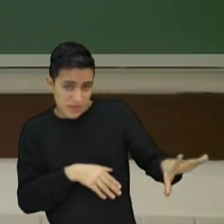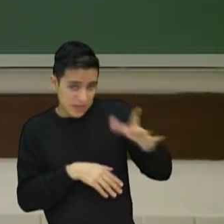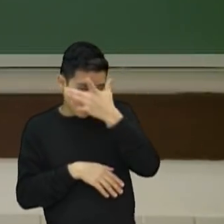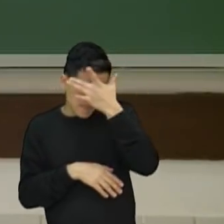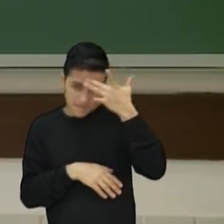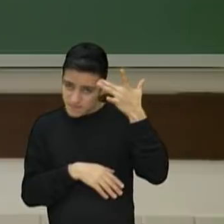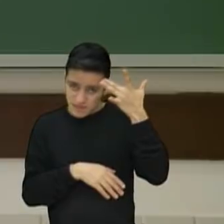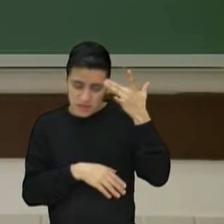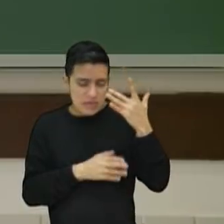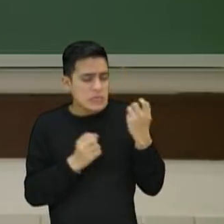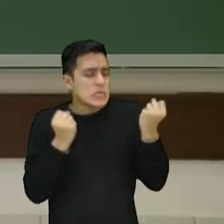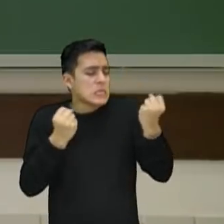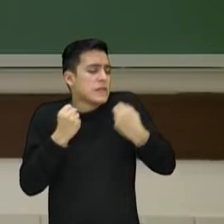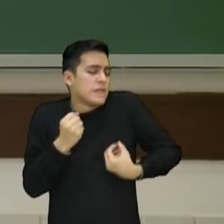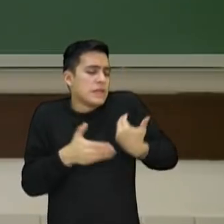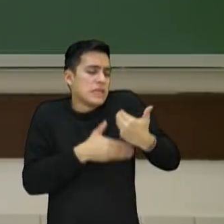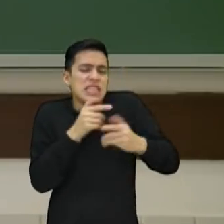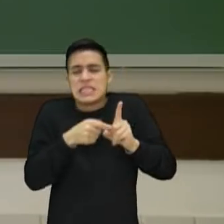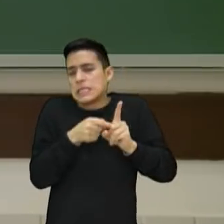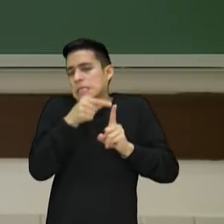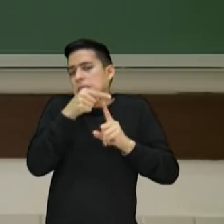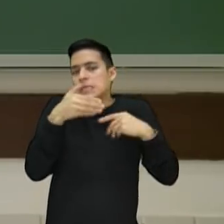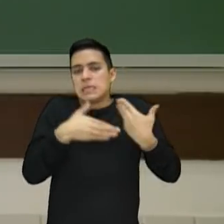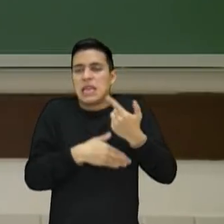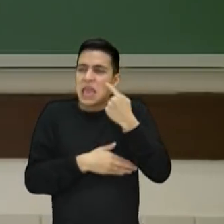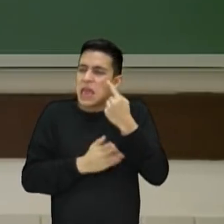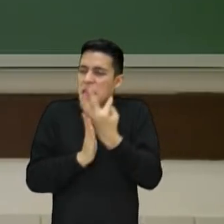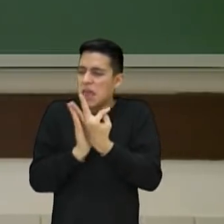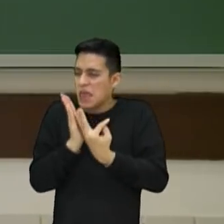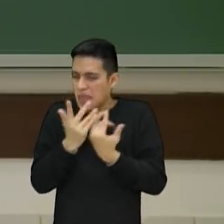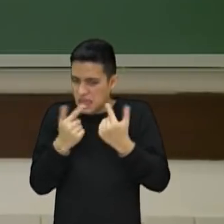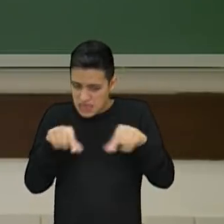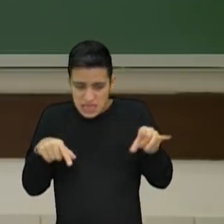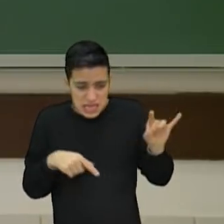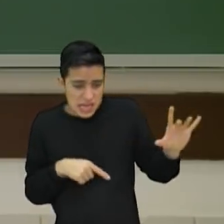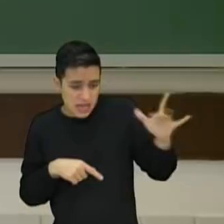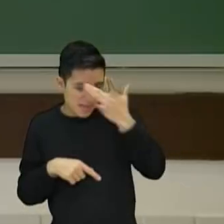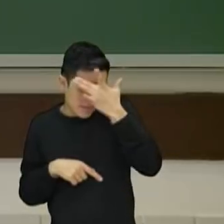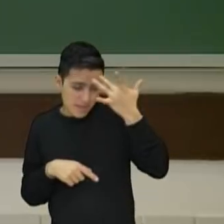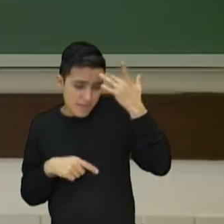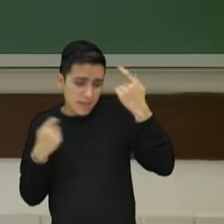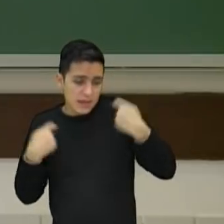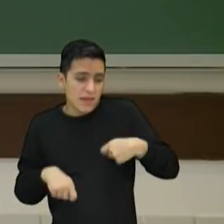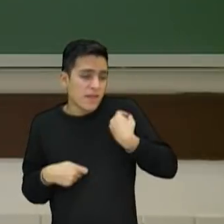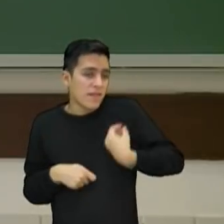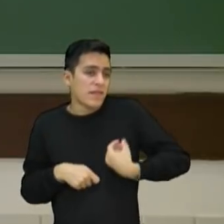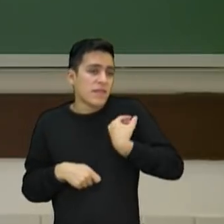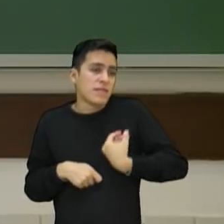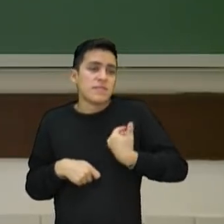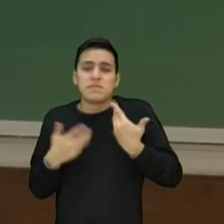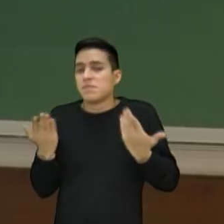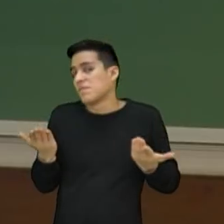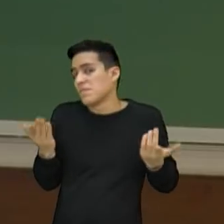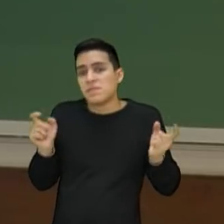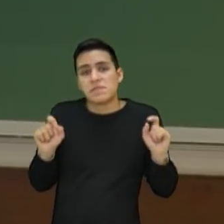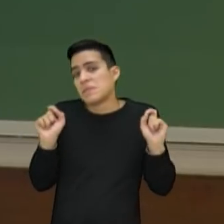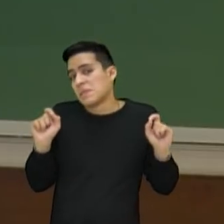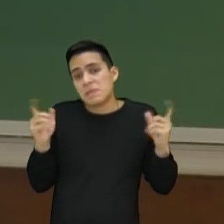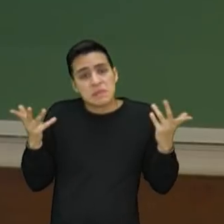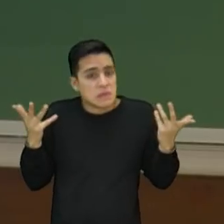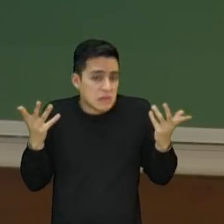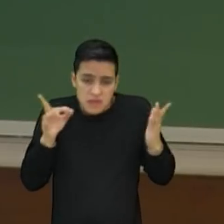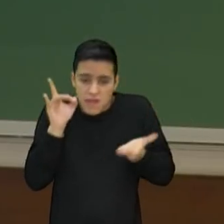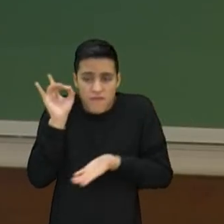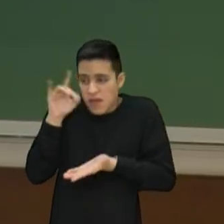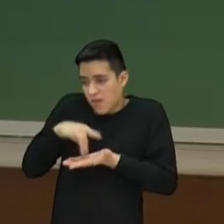Retiremos a palavra intensamente. Esse texto, fica esta sentença, cada ser humano precisa viver, um ser humano precisa viver, isso é